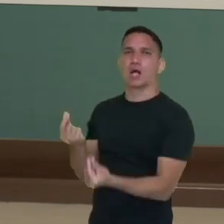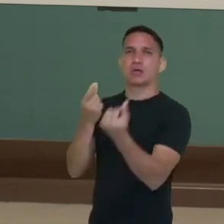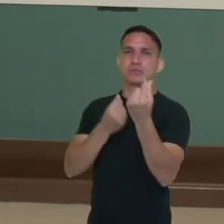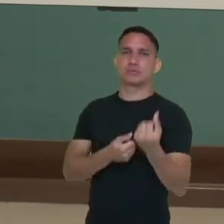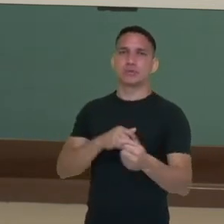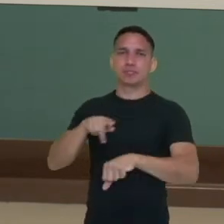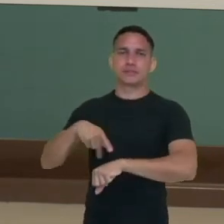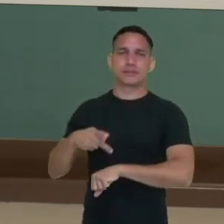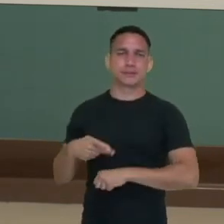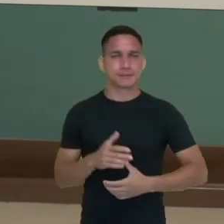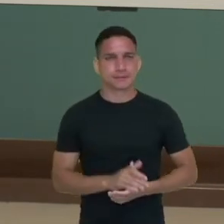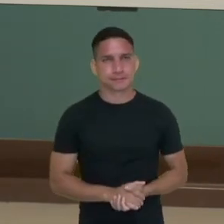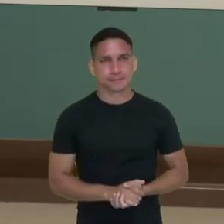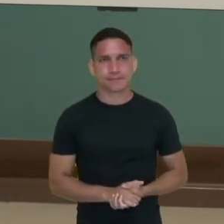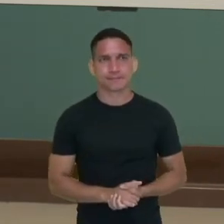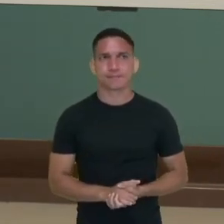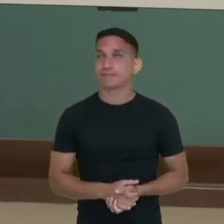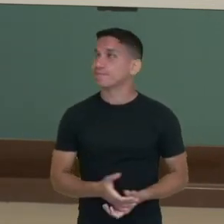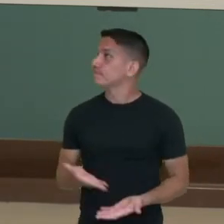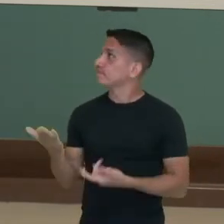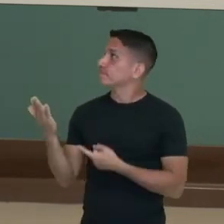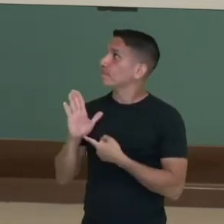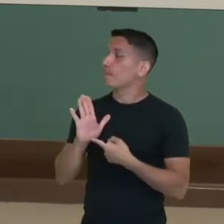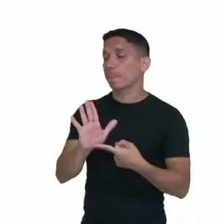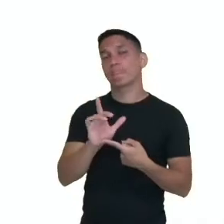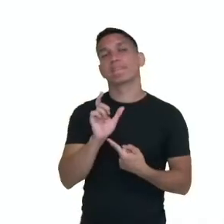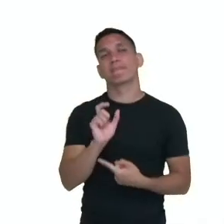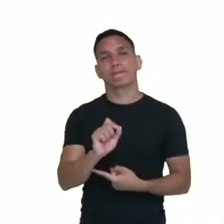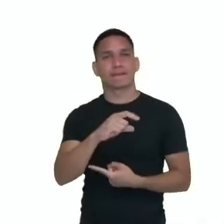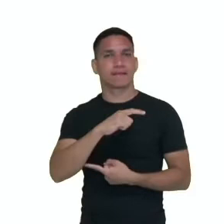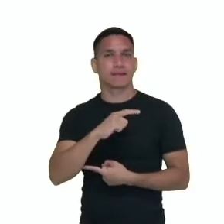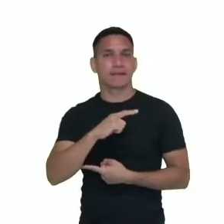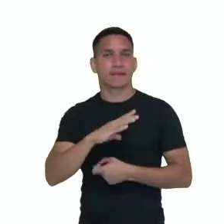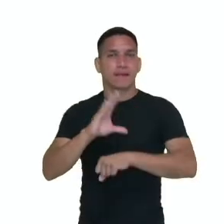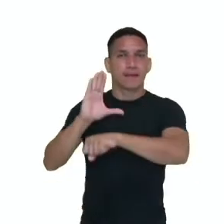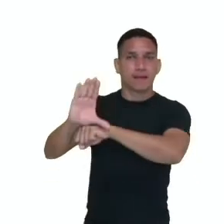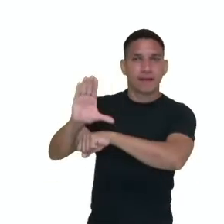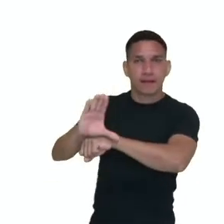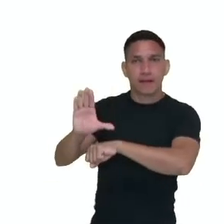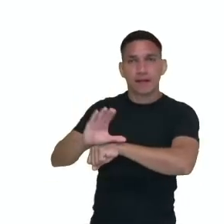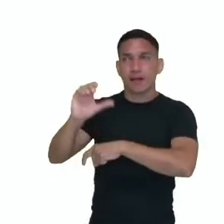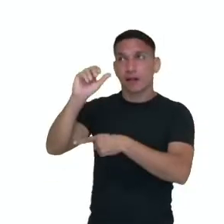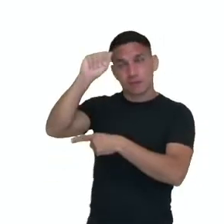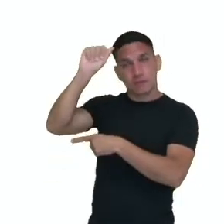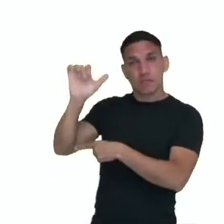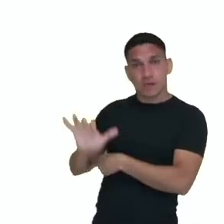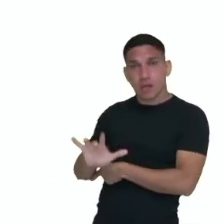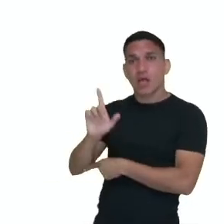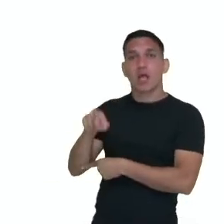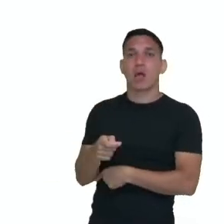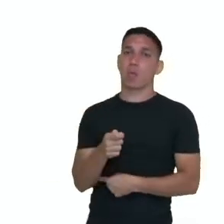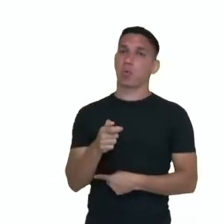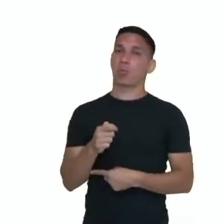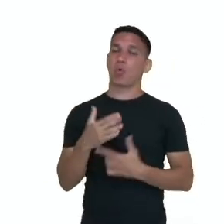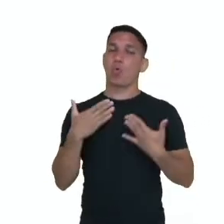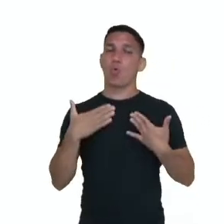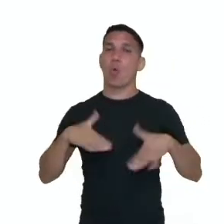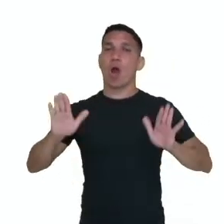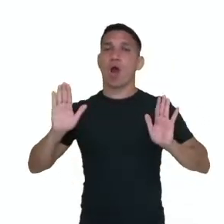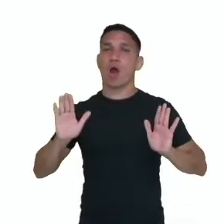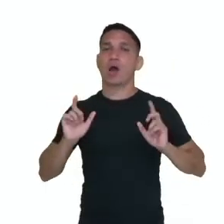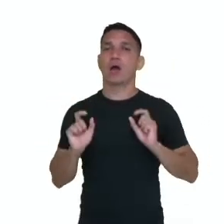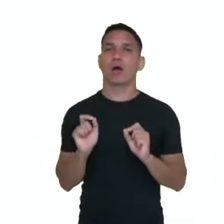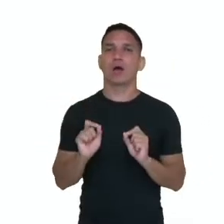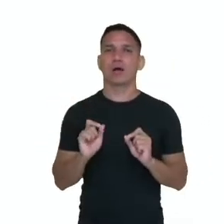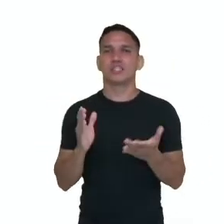países. Bom, e aqui temos aí, olha só, esses investimentos na África são modestos, conforme nós já falamos, e